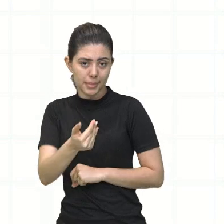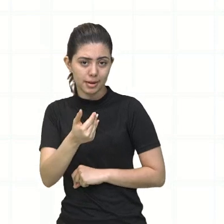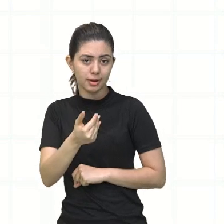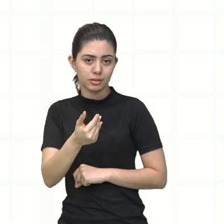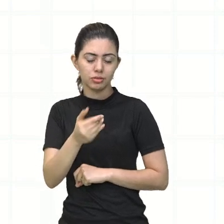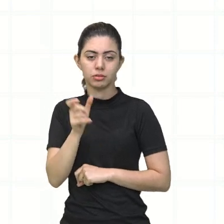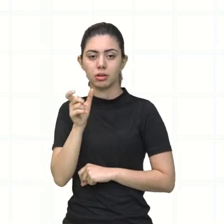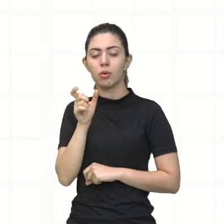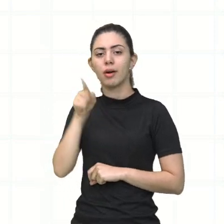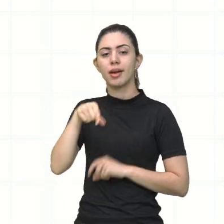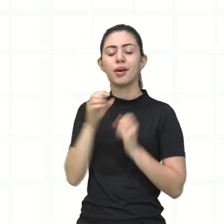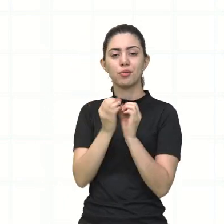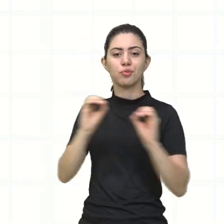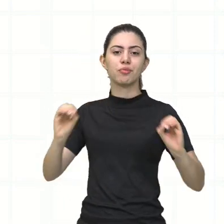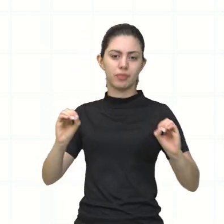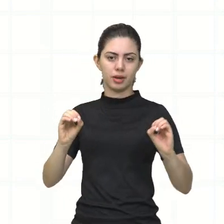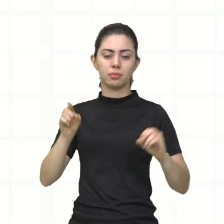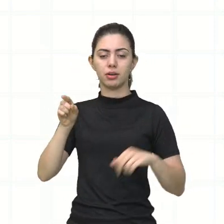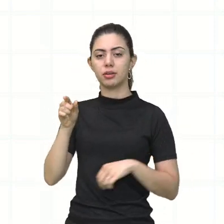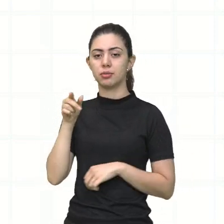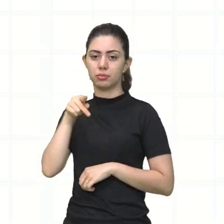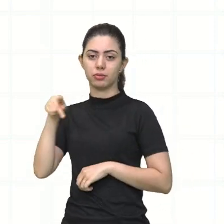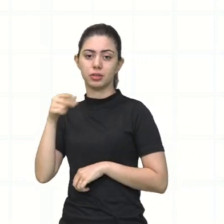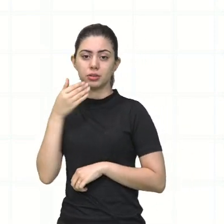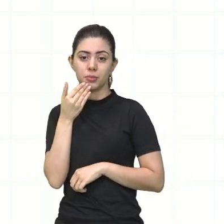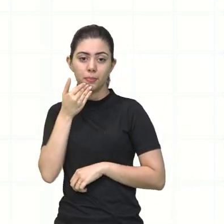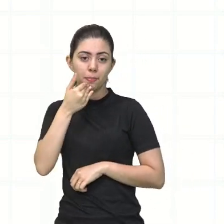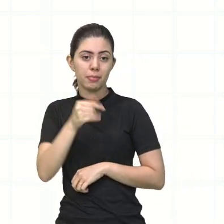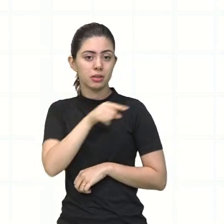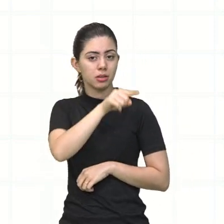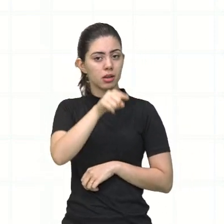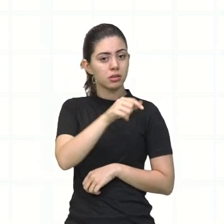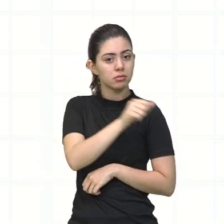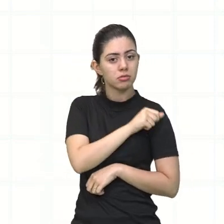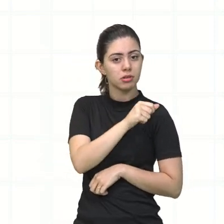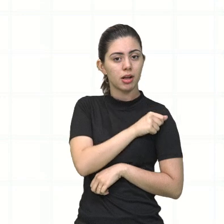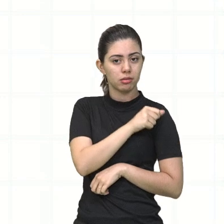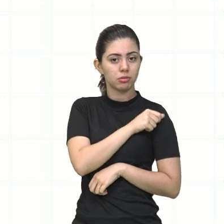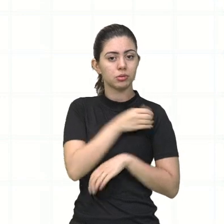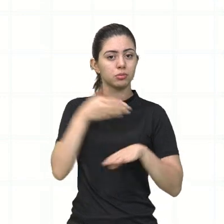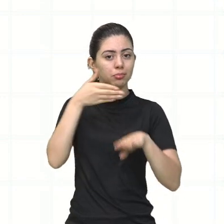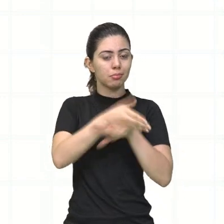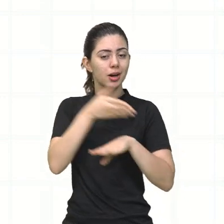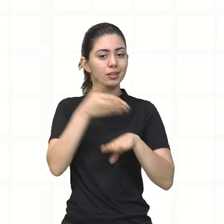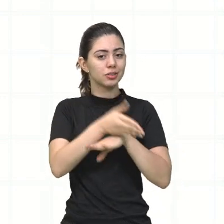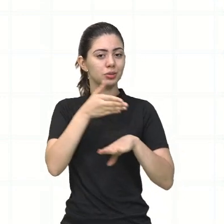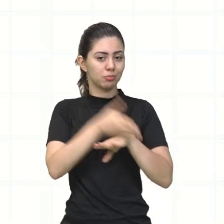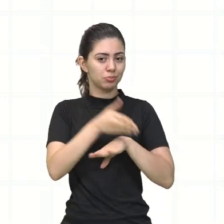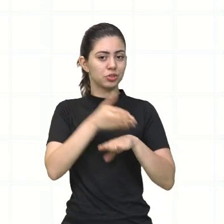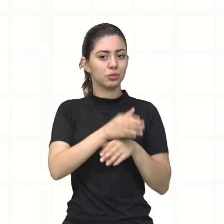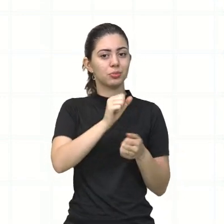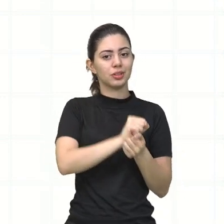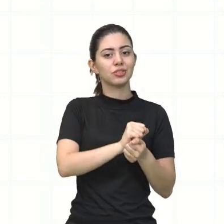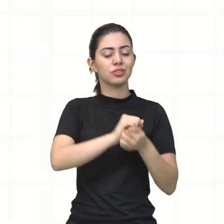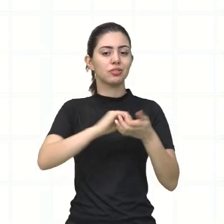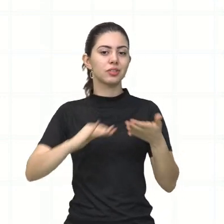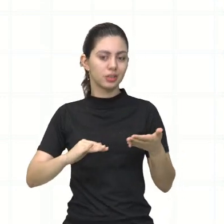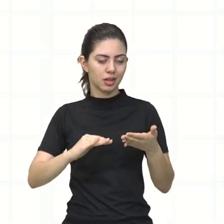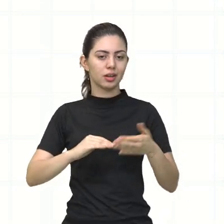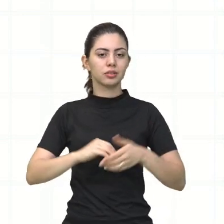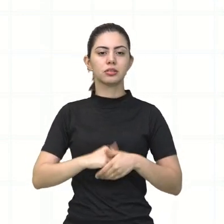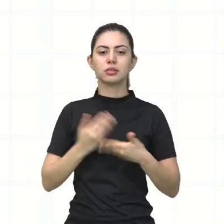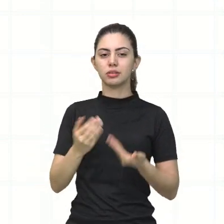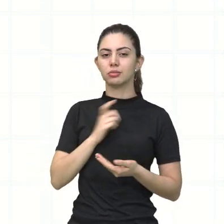eu tenho aqui o meu verbo, insiste em que os alunos participem, meu segundo verbo, da segunda oração, que é a